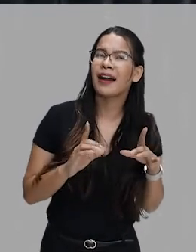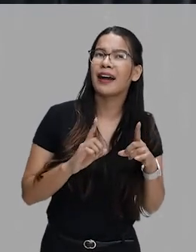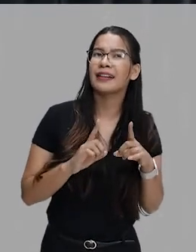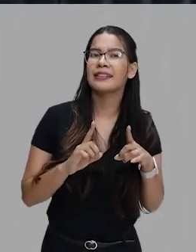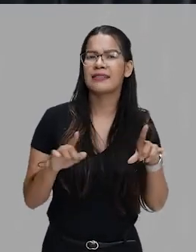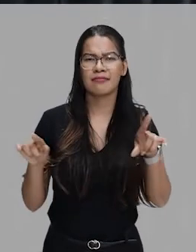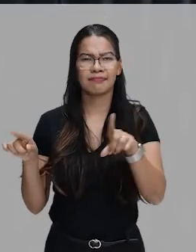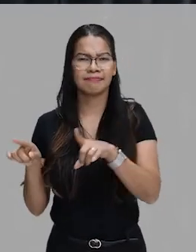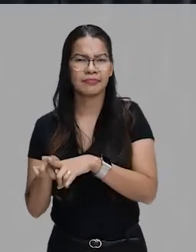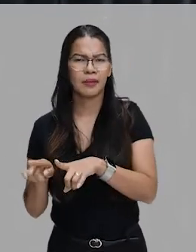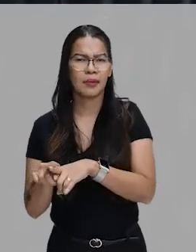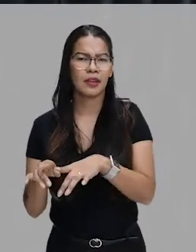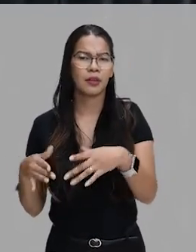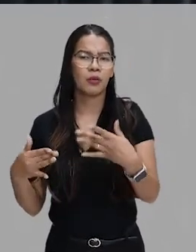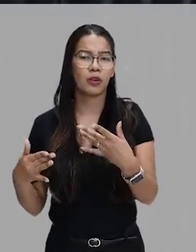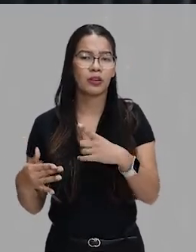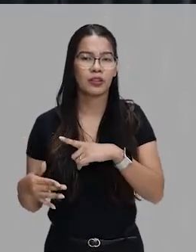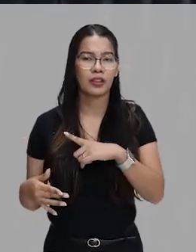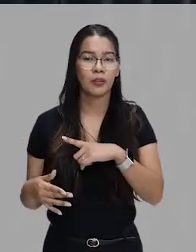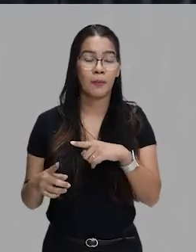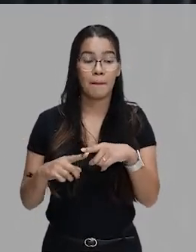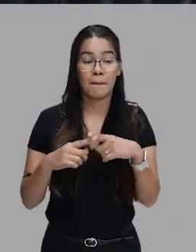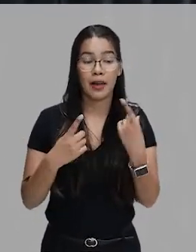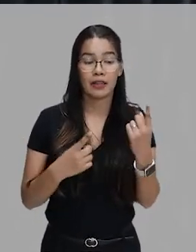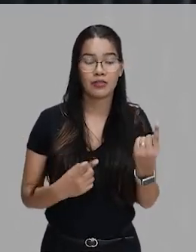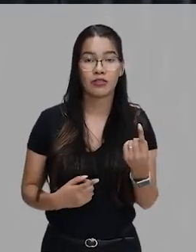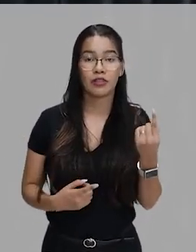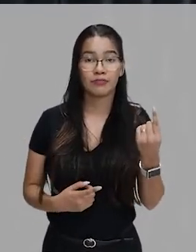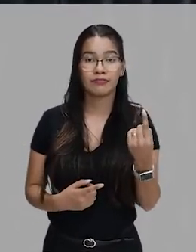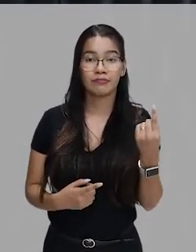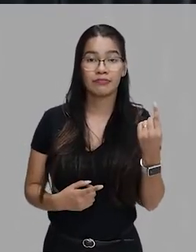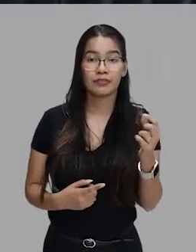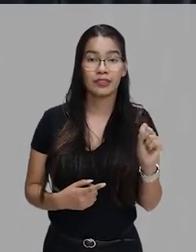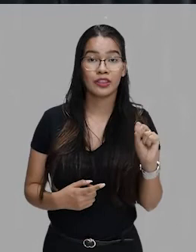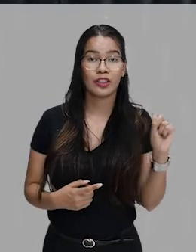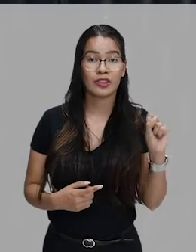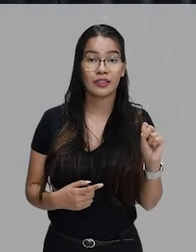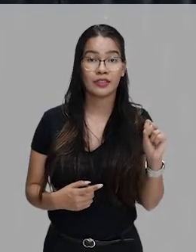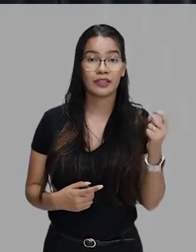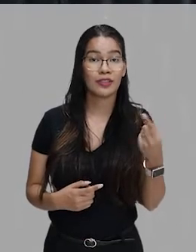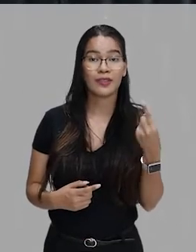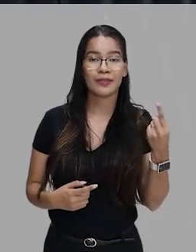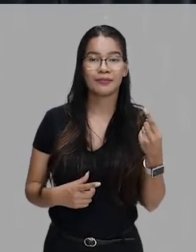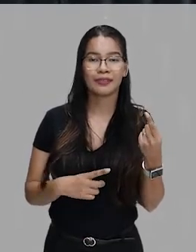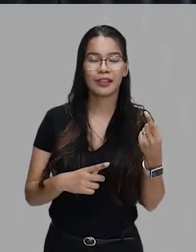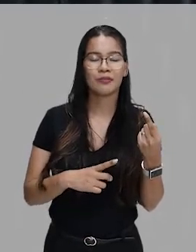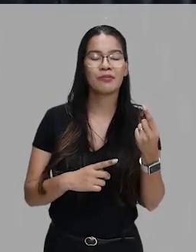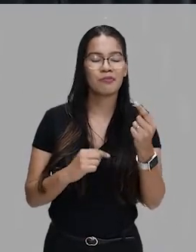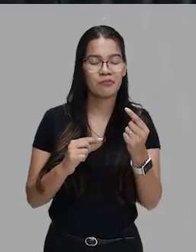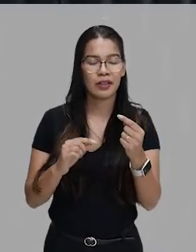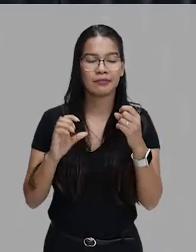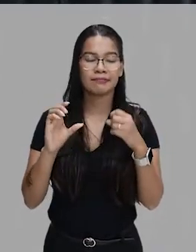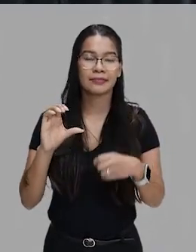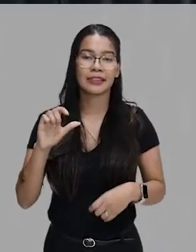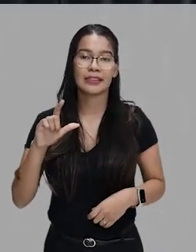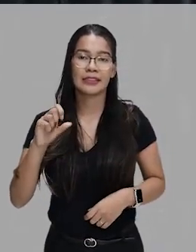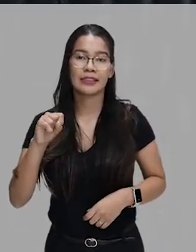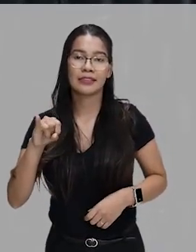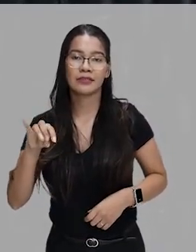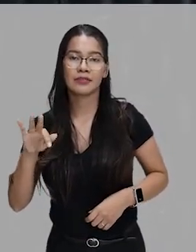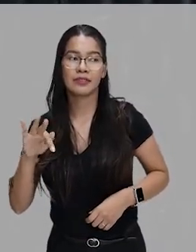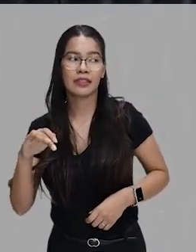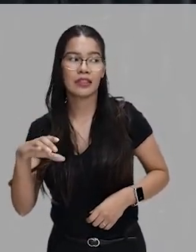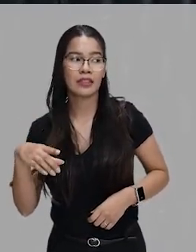também. Quando eu tenho mas sozinho, ela tem uma classificação. Quando eu tenho mas também, ela tem outra. E aí você tem